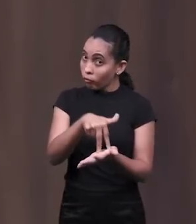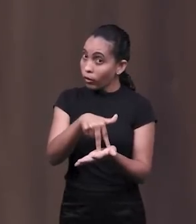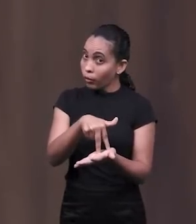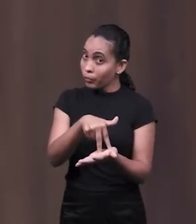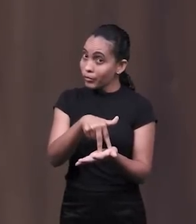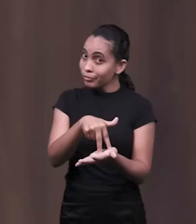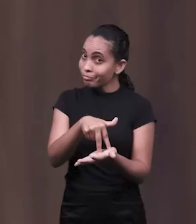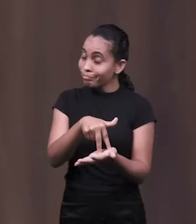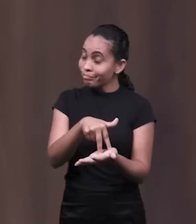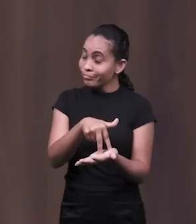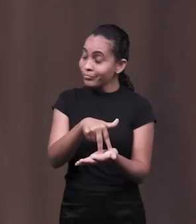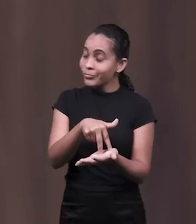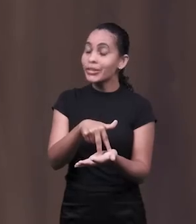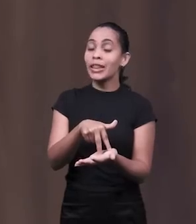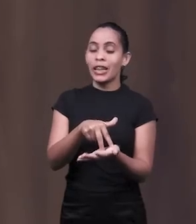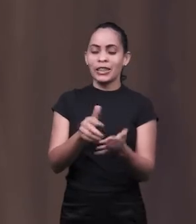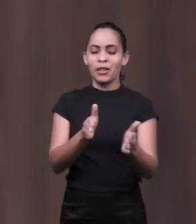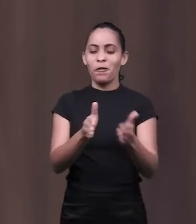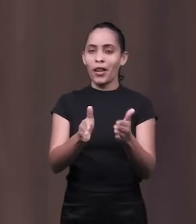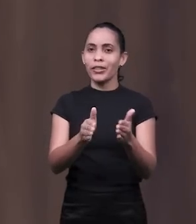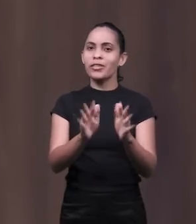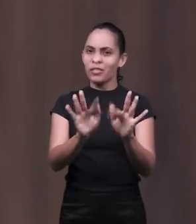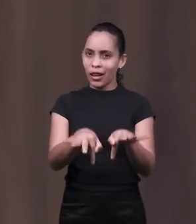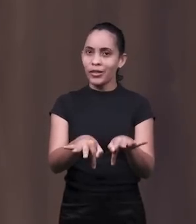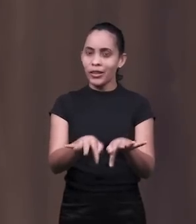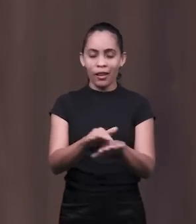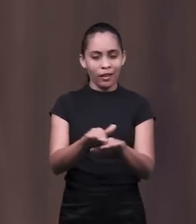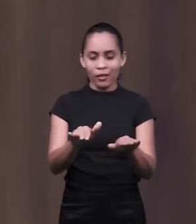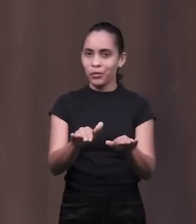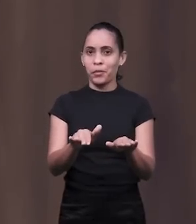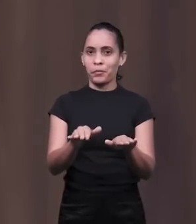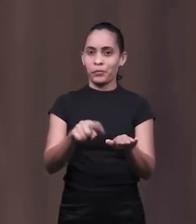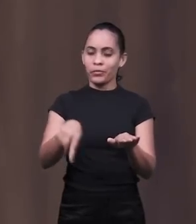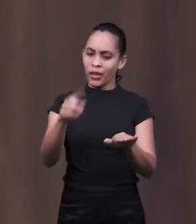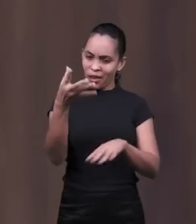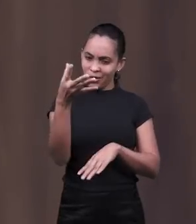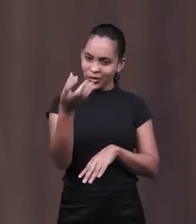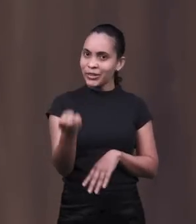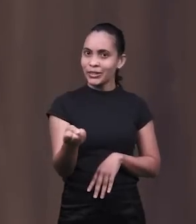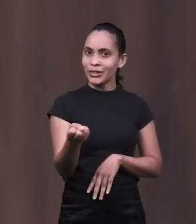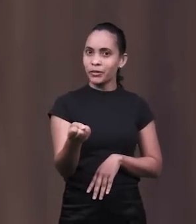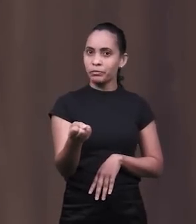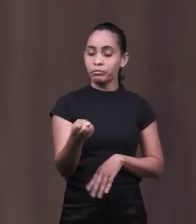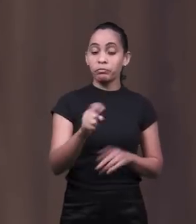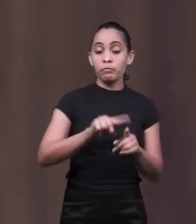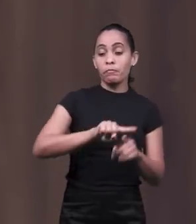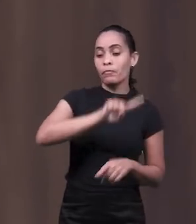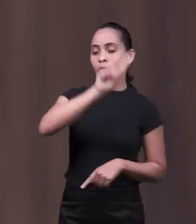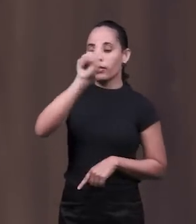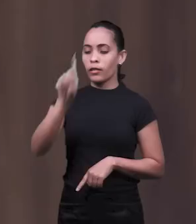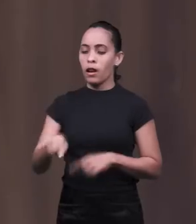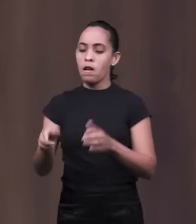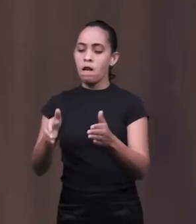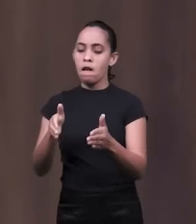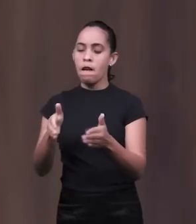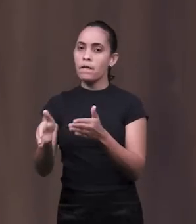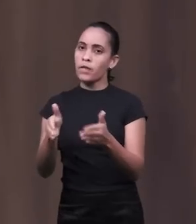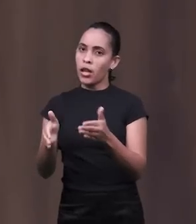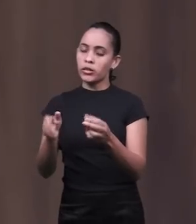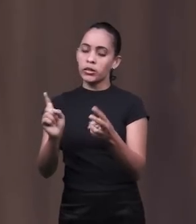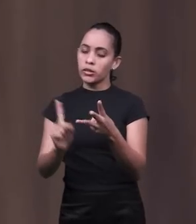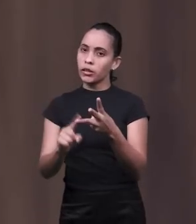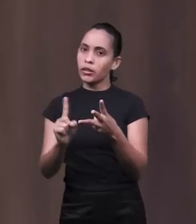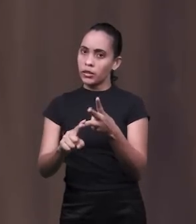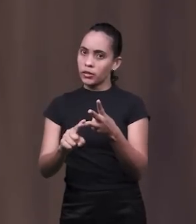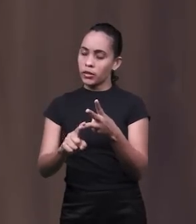firme. Amém. Glória a Deus. Porque você vai passar por essa fase da aceitação e você vai chegar na última fase, que é uma